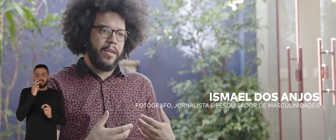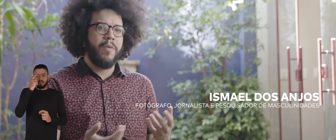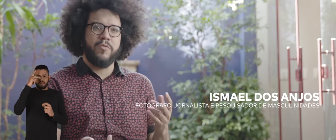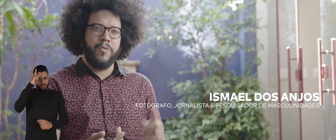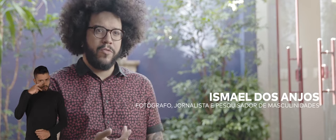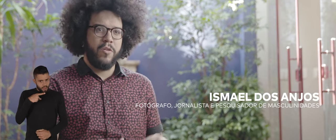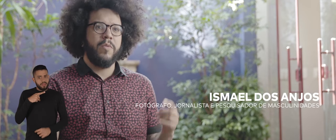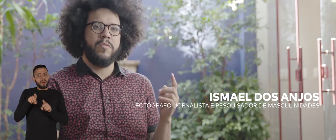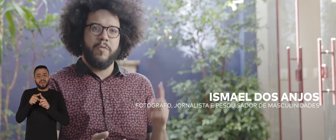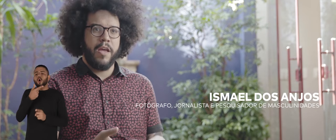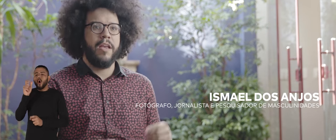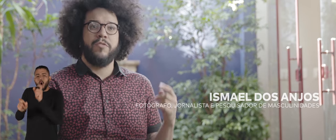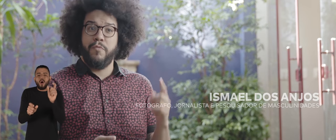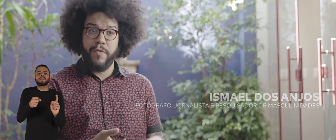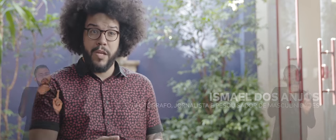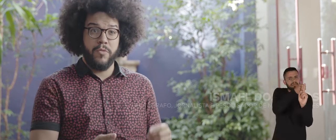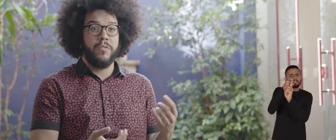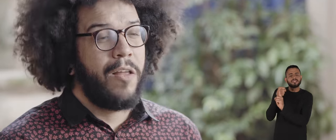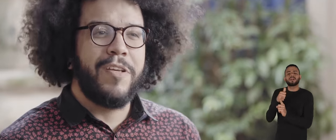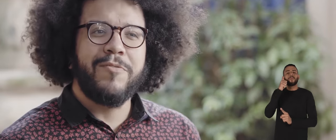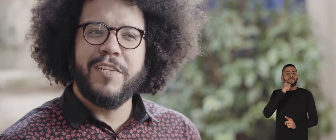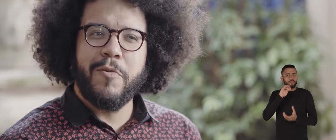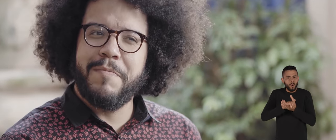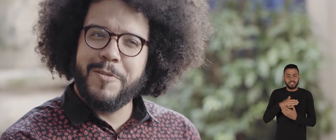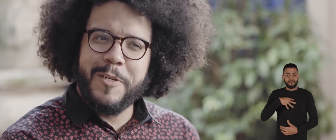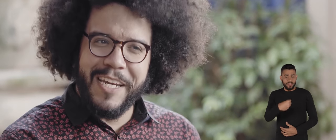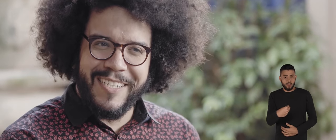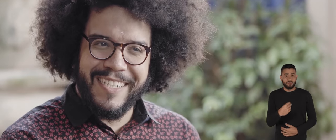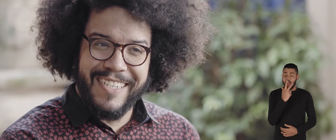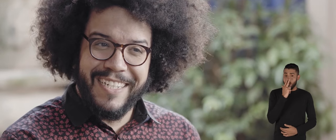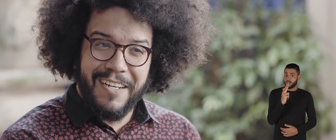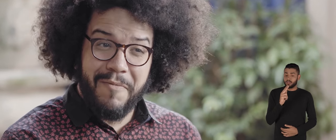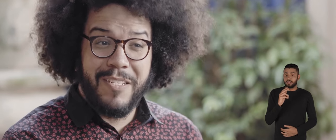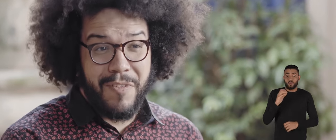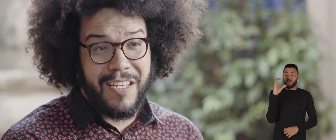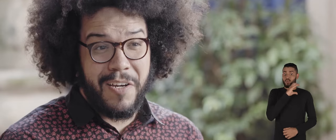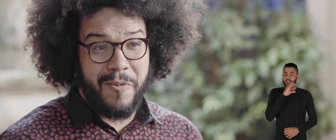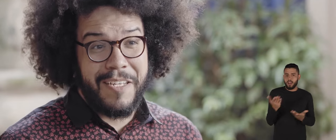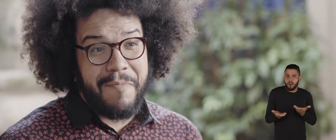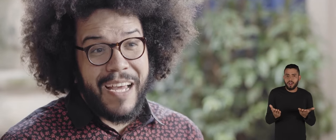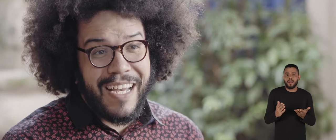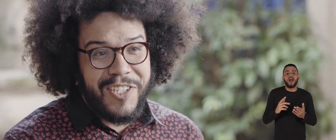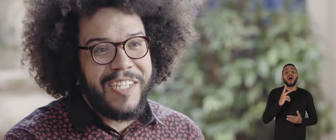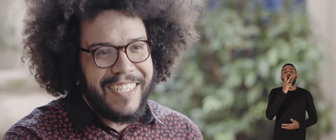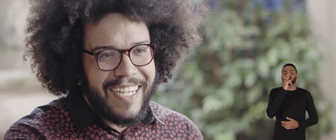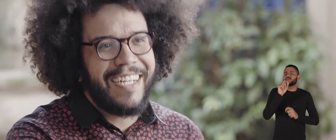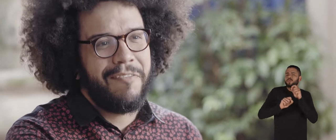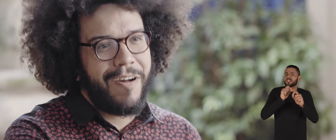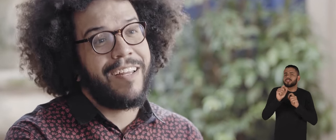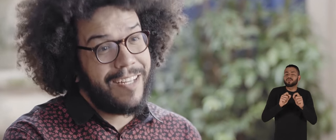ele, mas com outros homens, com mulheres, com filhos. Talvez não seja a coisa mais urgente, mas talvez seja a coisa que mais